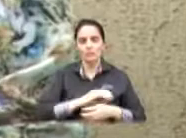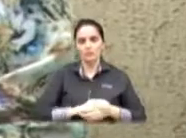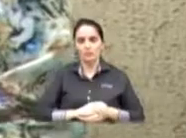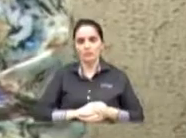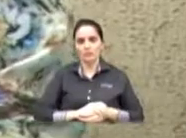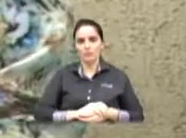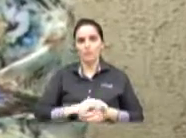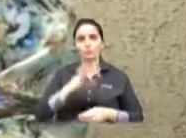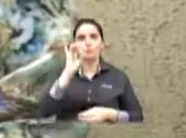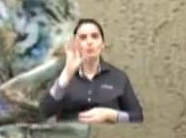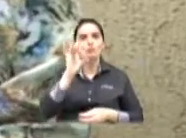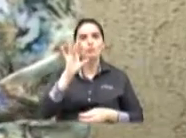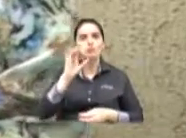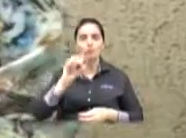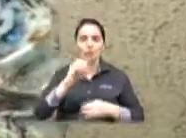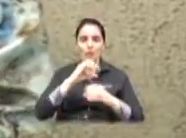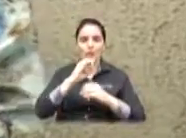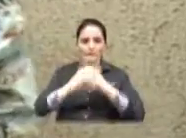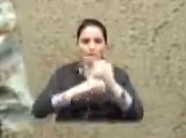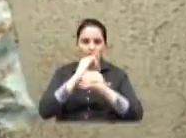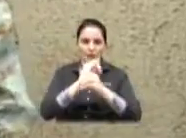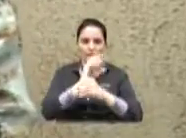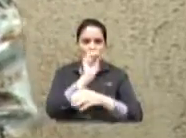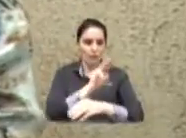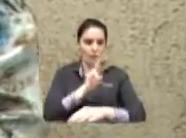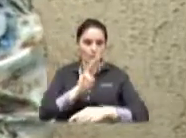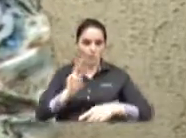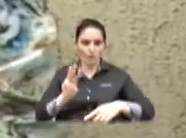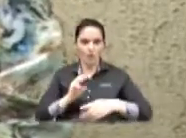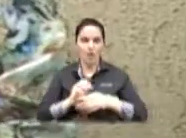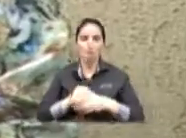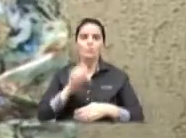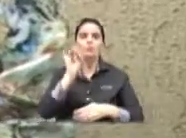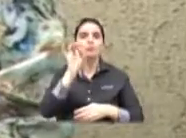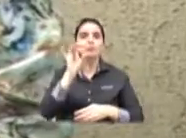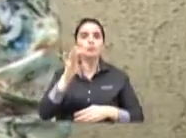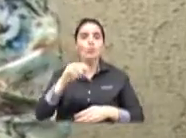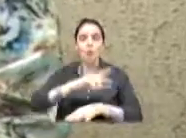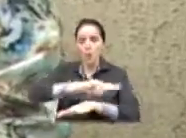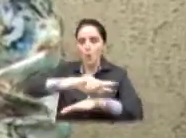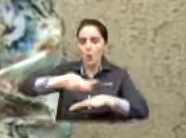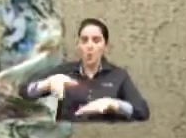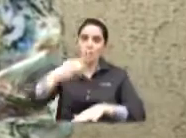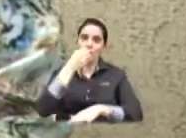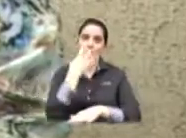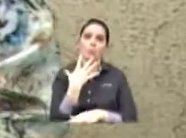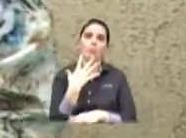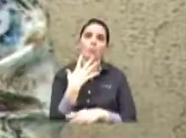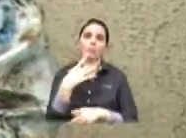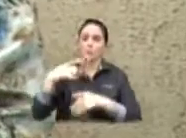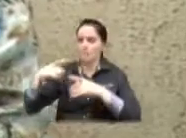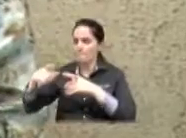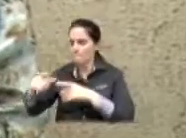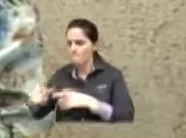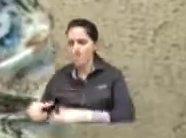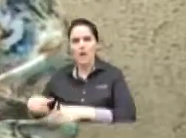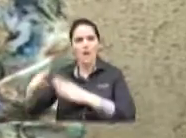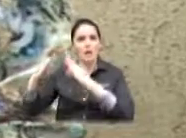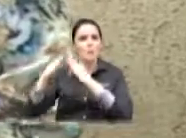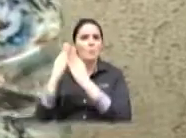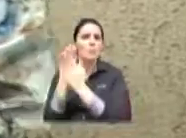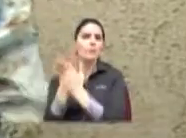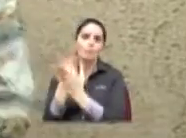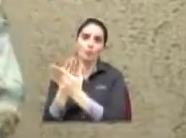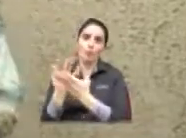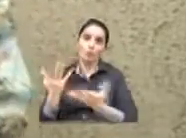positivas que são realizadas pela comunidade pela escola pelo bairro no sentido literal